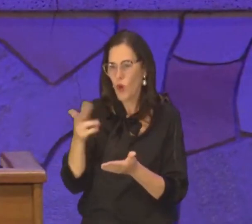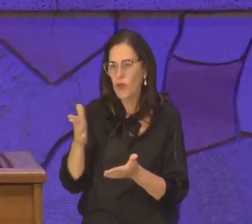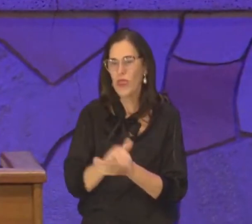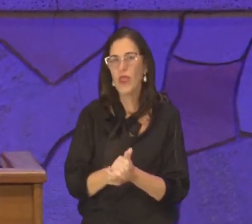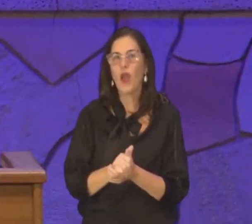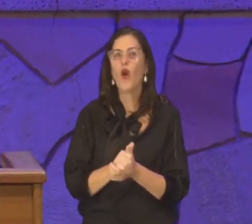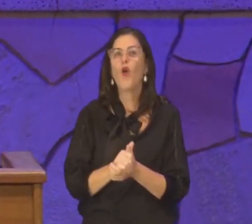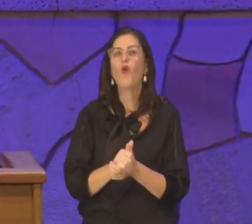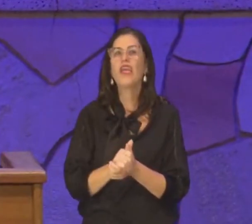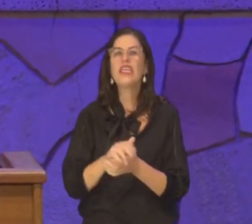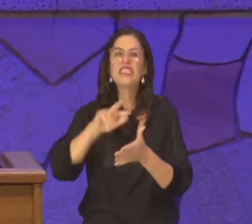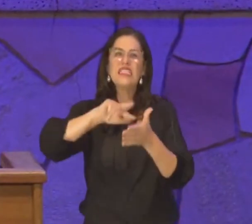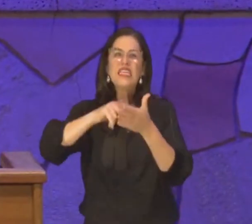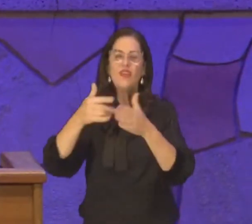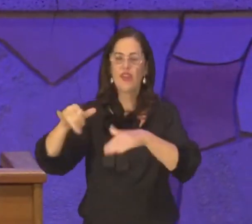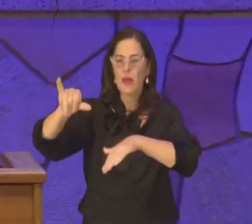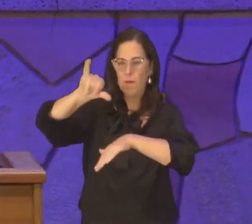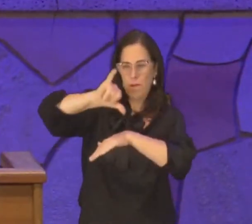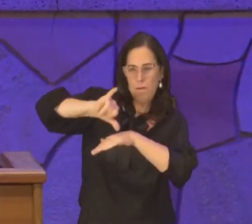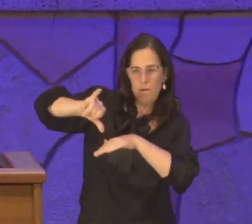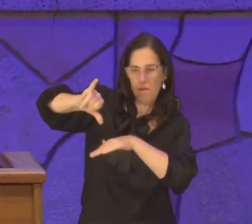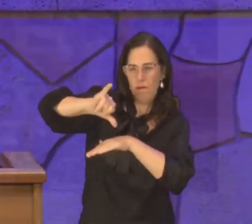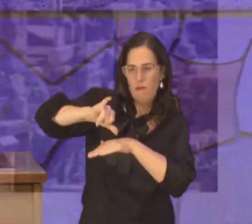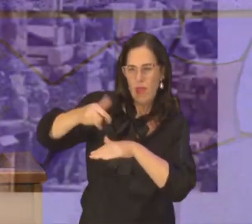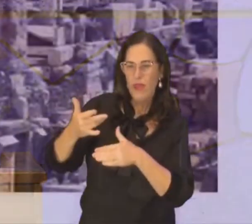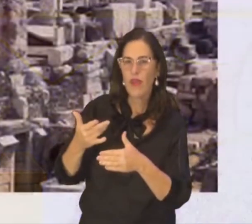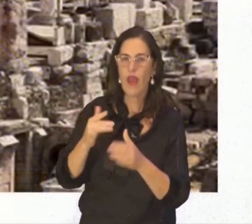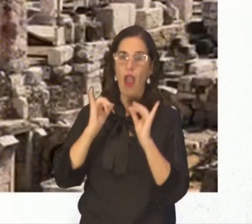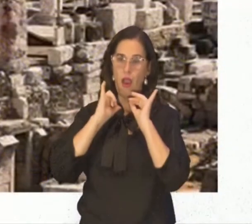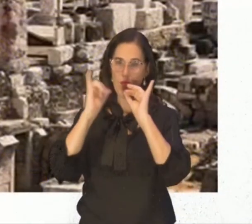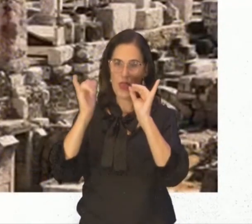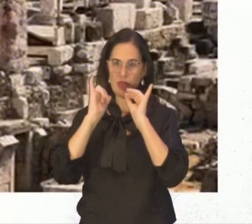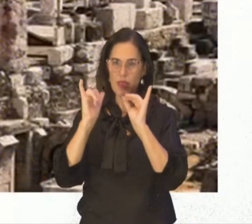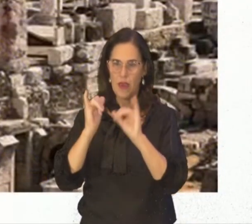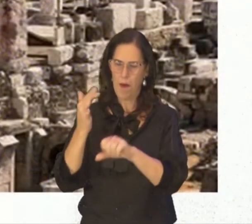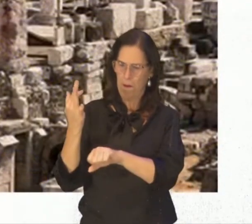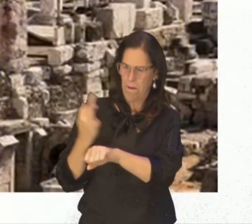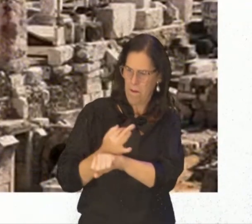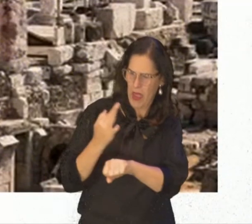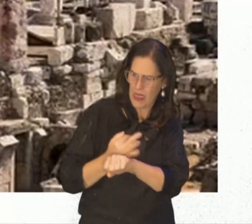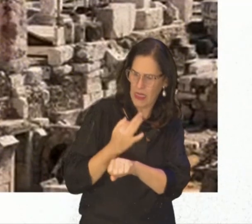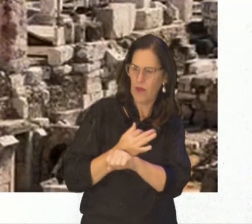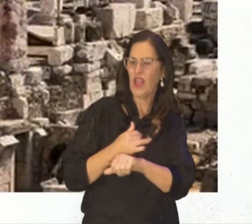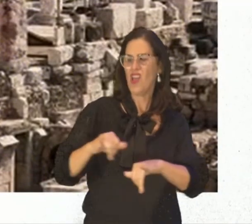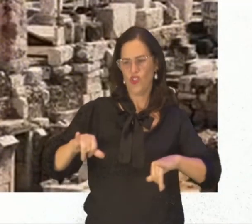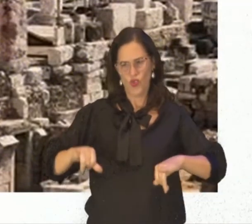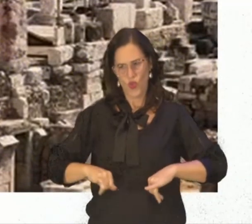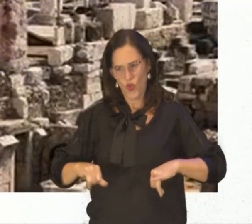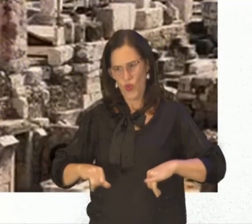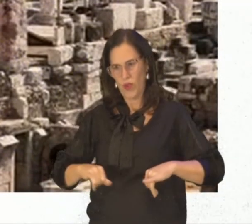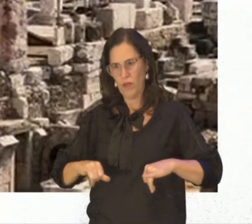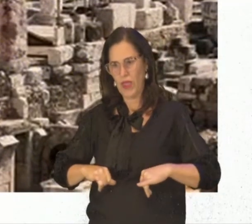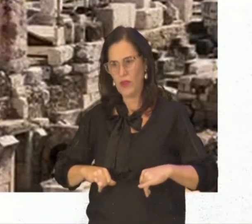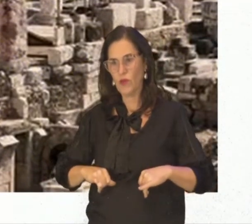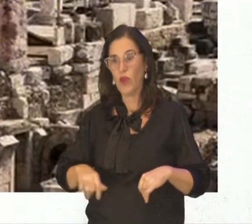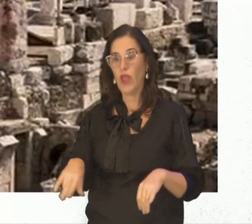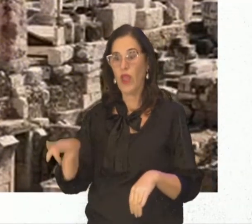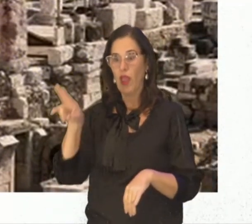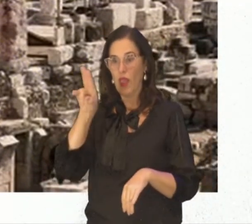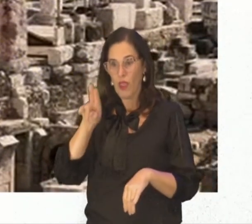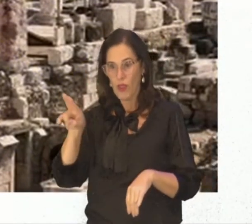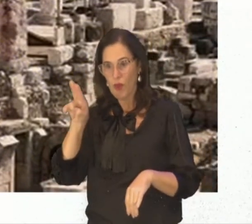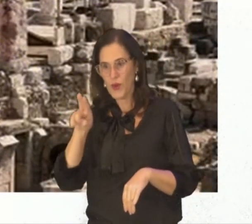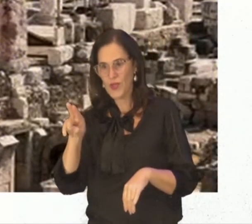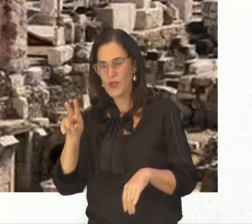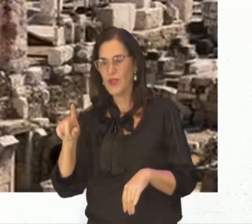Bíblia, a mensagem para esta igreja, perseverança e tribulações e aplicação para